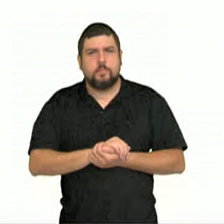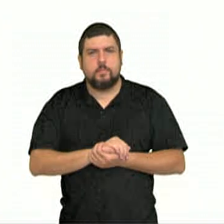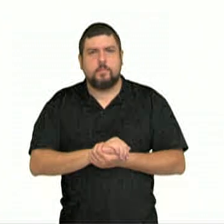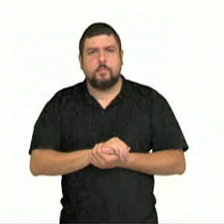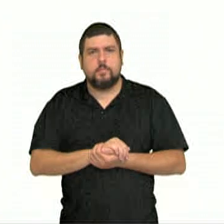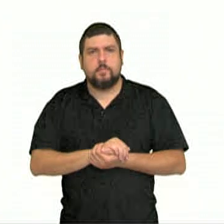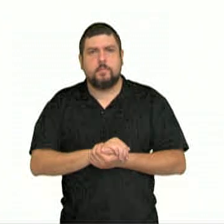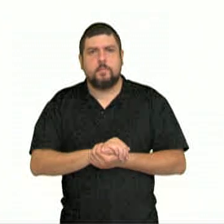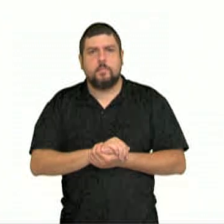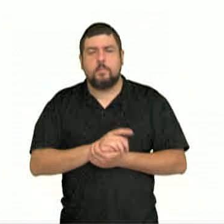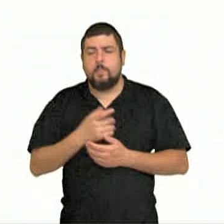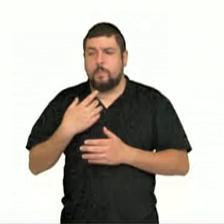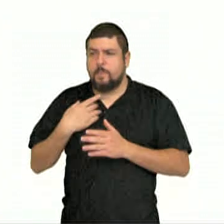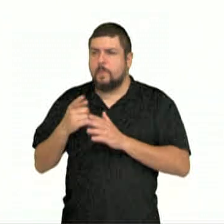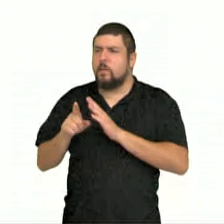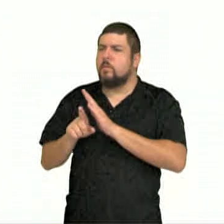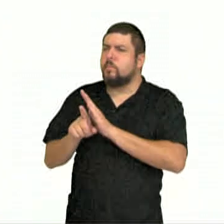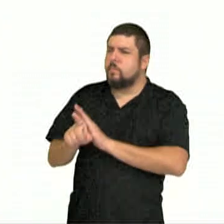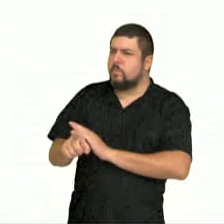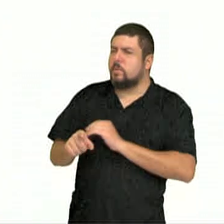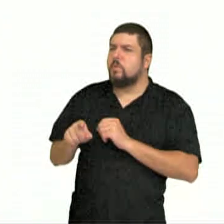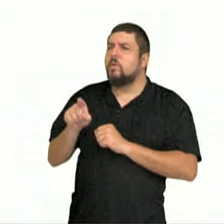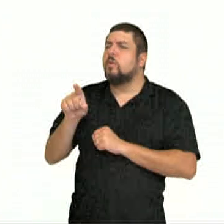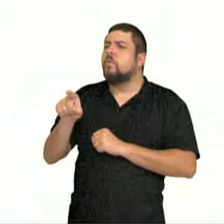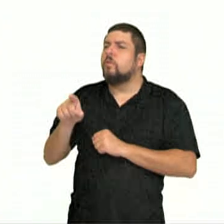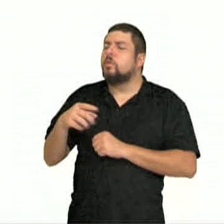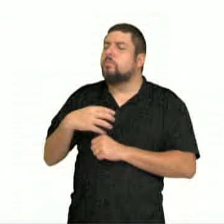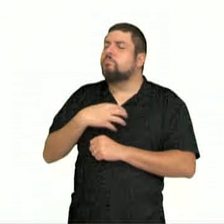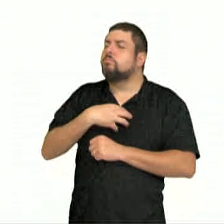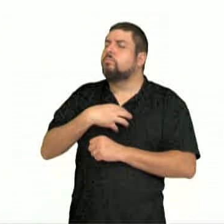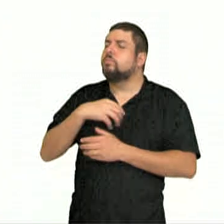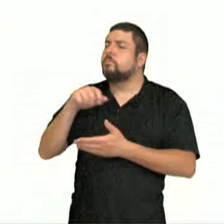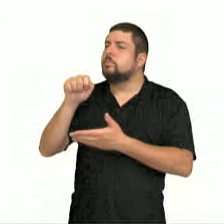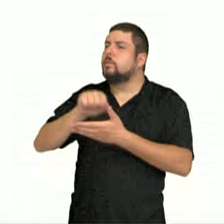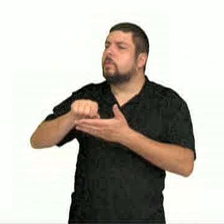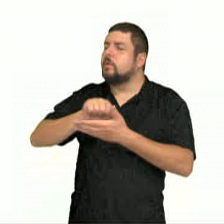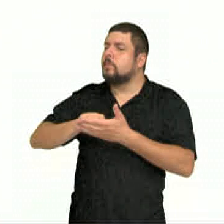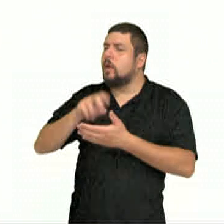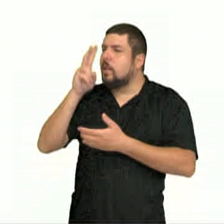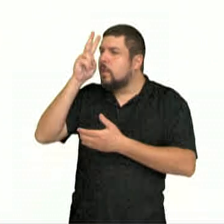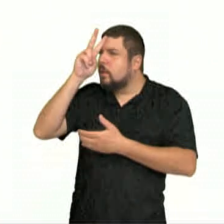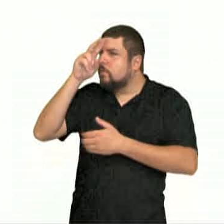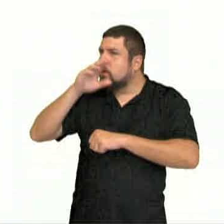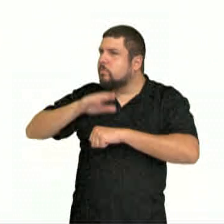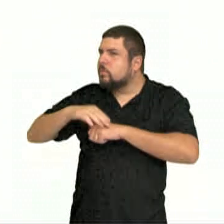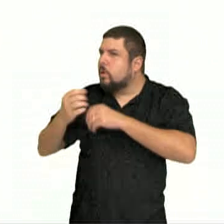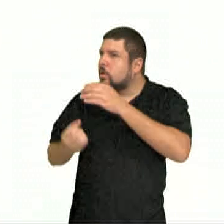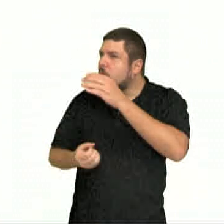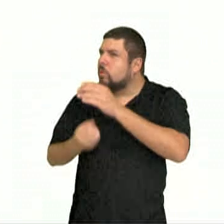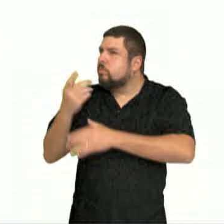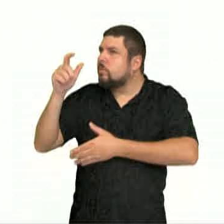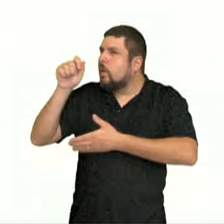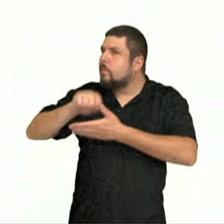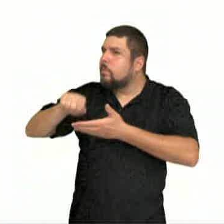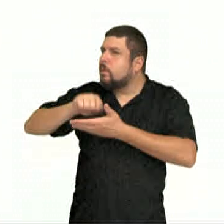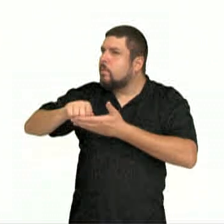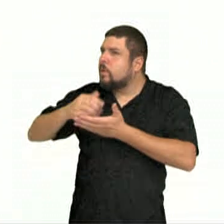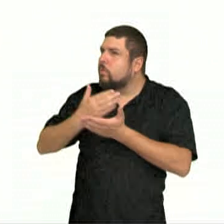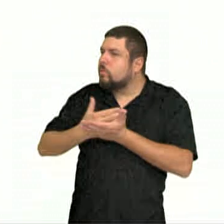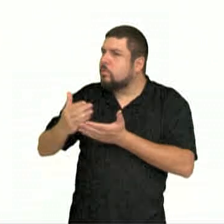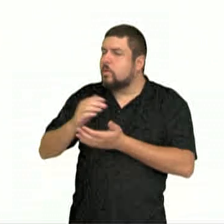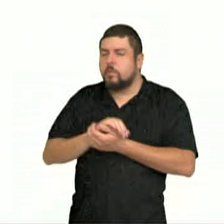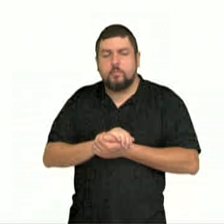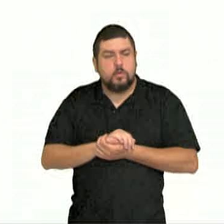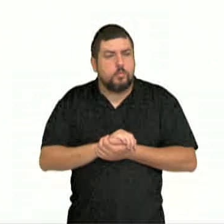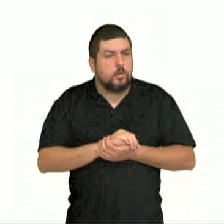Pergunta: o que motiva você como escritor? Você lembra do momento em que decidiu se dedicar à escrita? E ele responde: minha motivação é